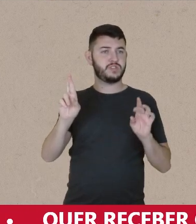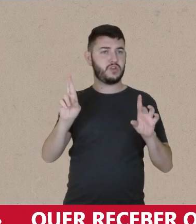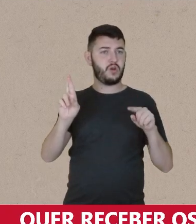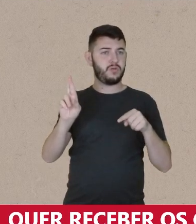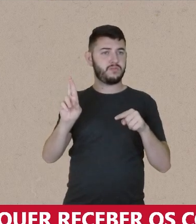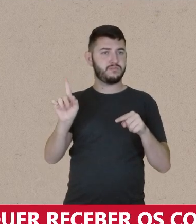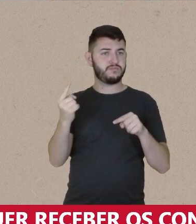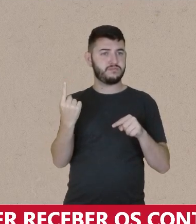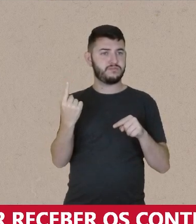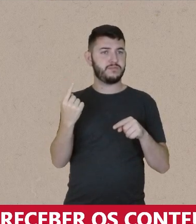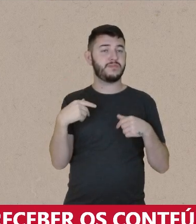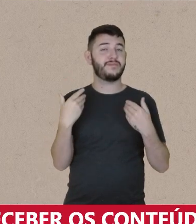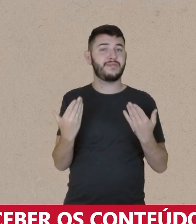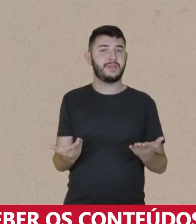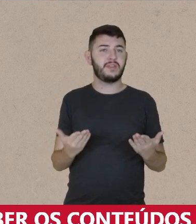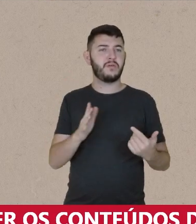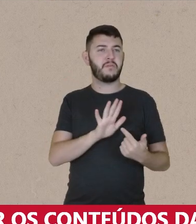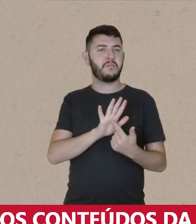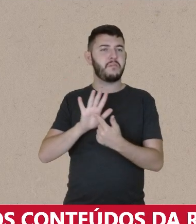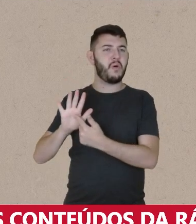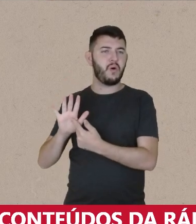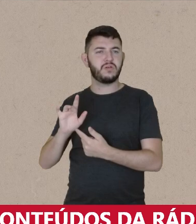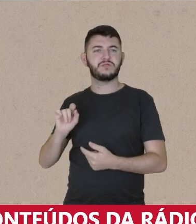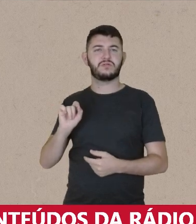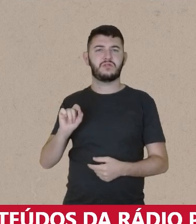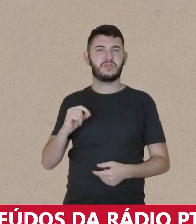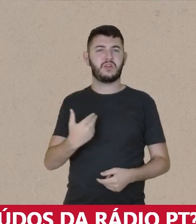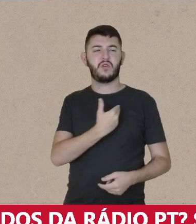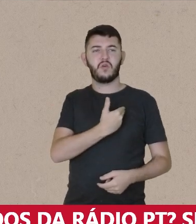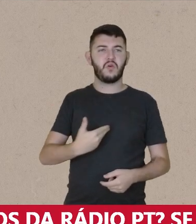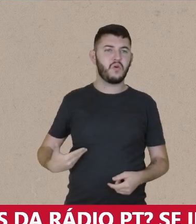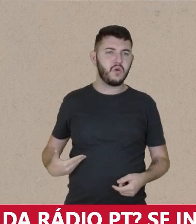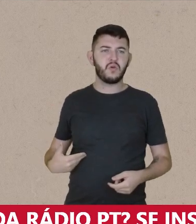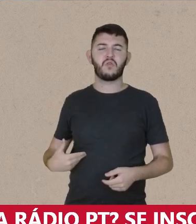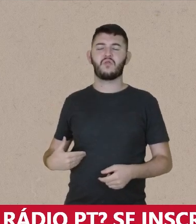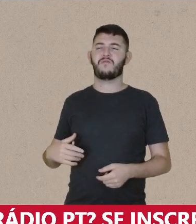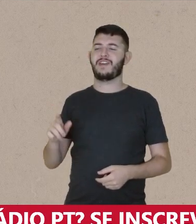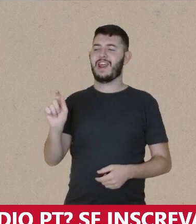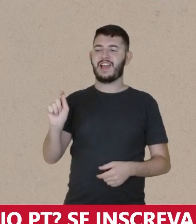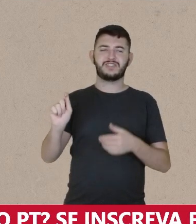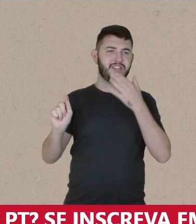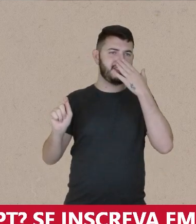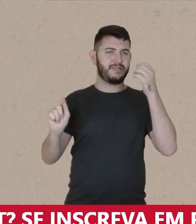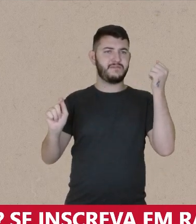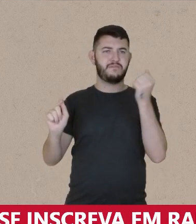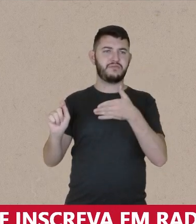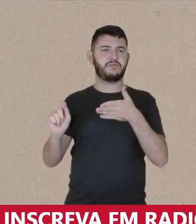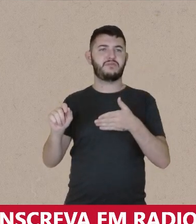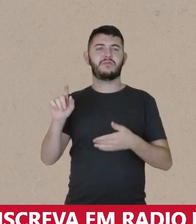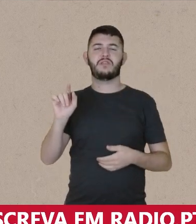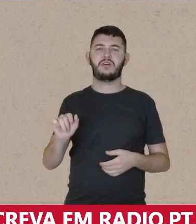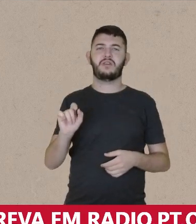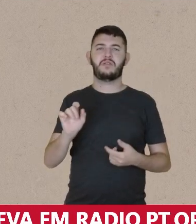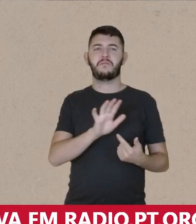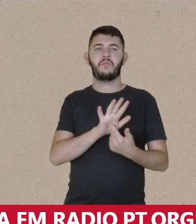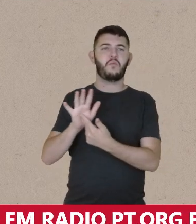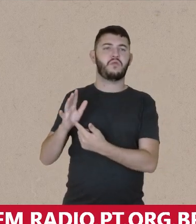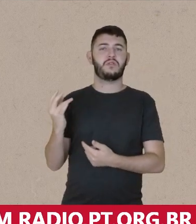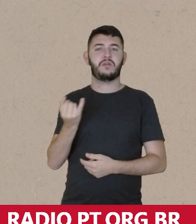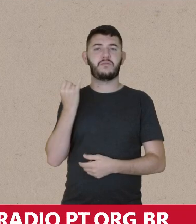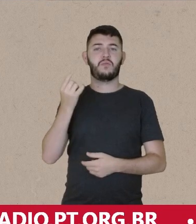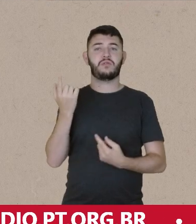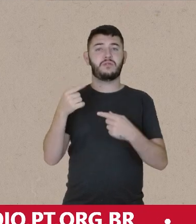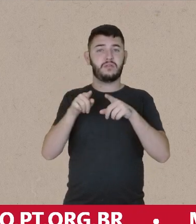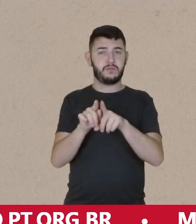um completo descaso do governo com a agência, da relevância e da importância de uma